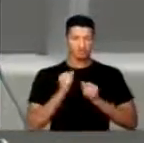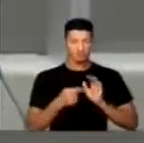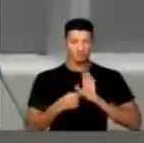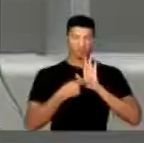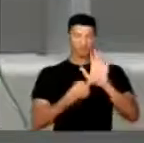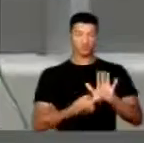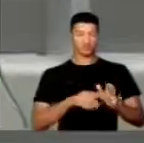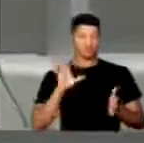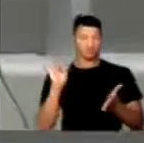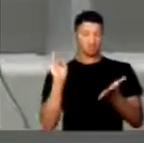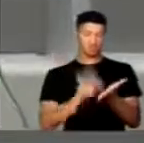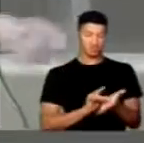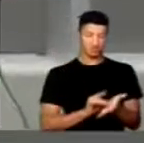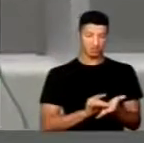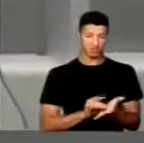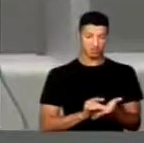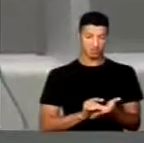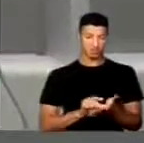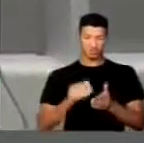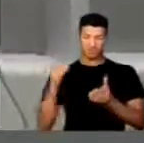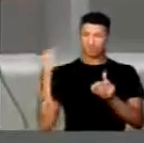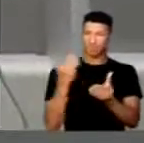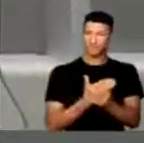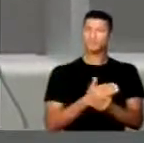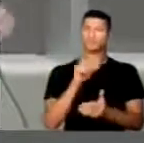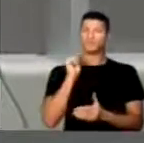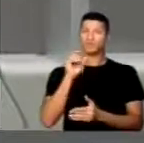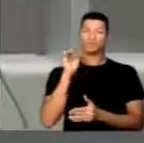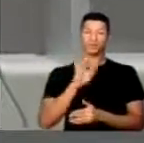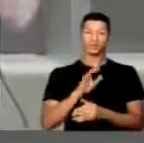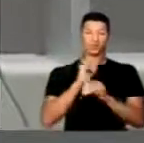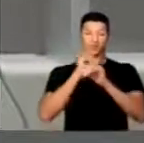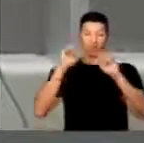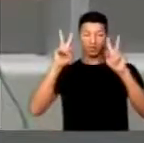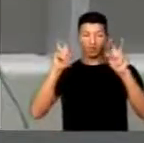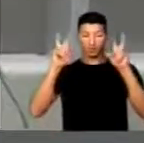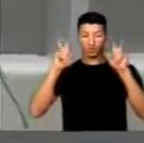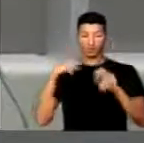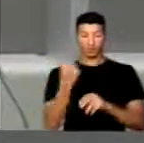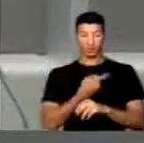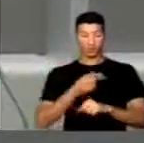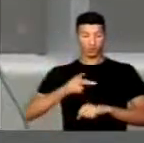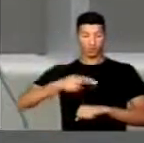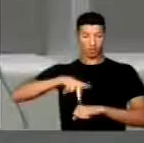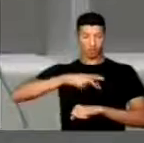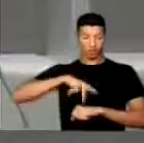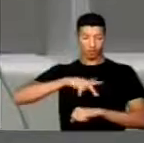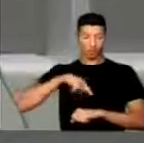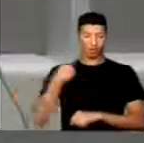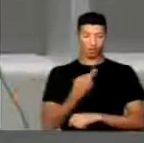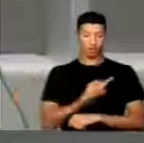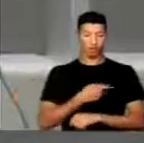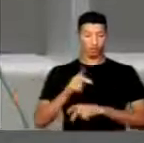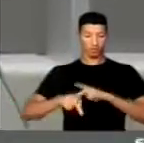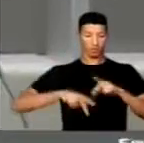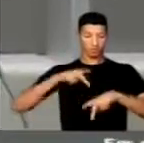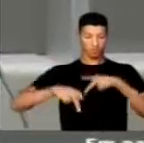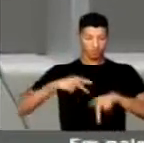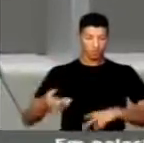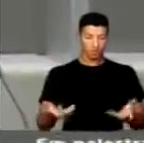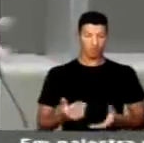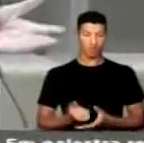referendando, legitimando um processo que só diz respeito ao nosso país, ao nosso povo.